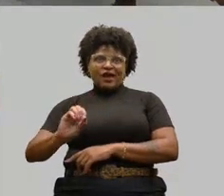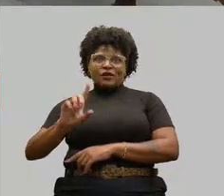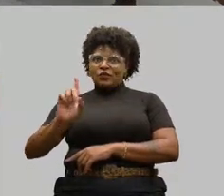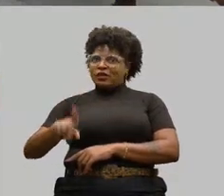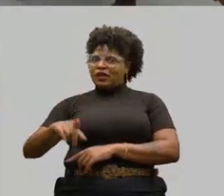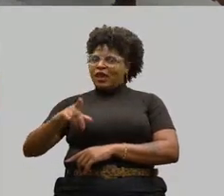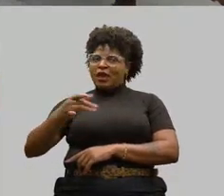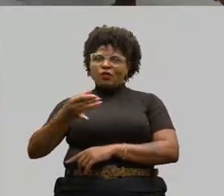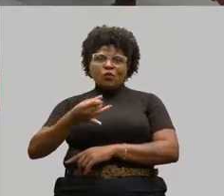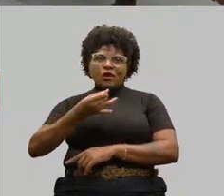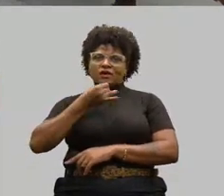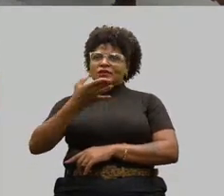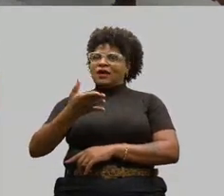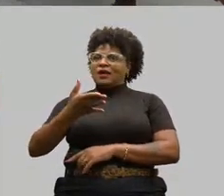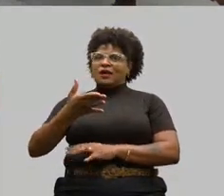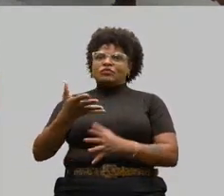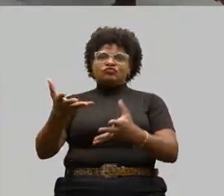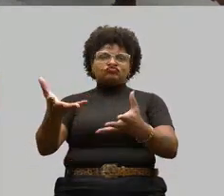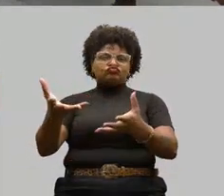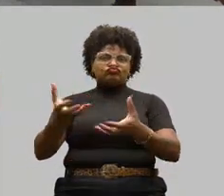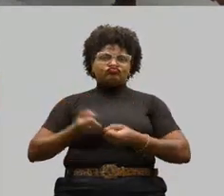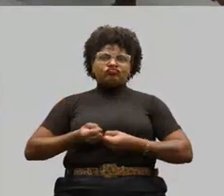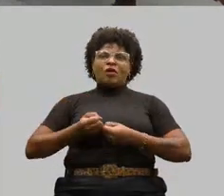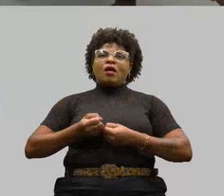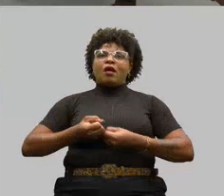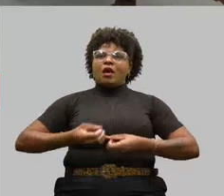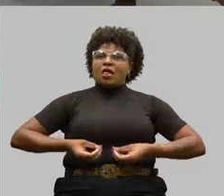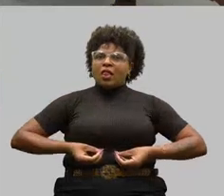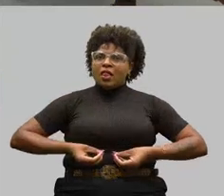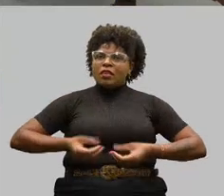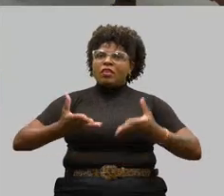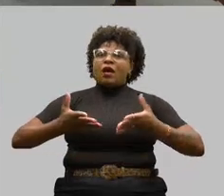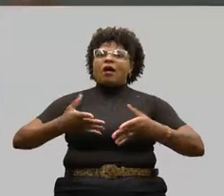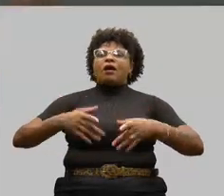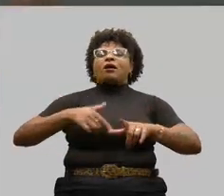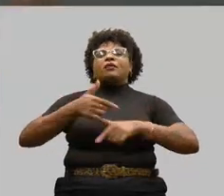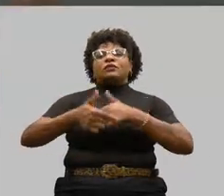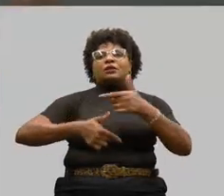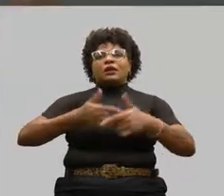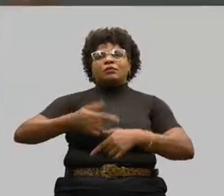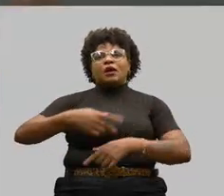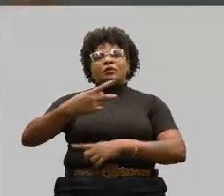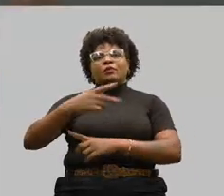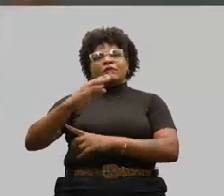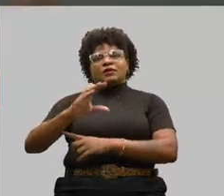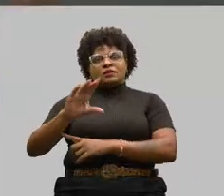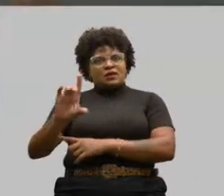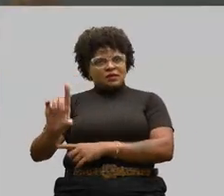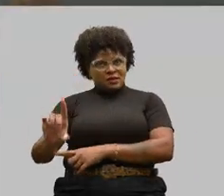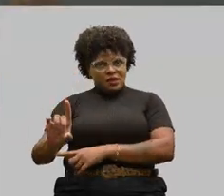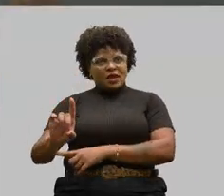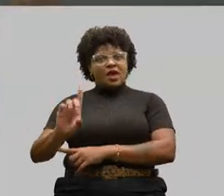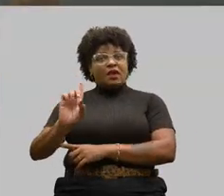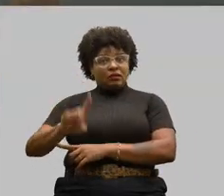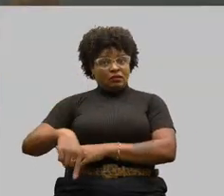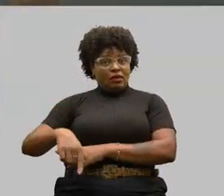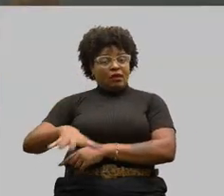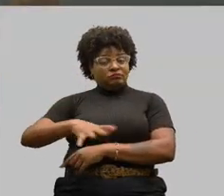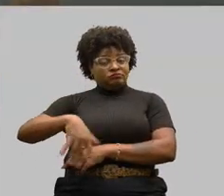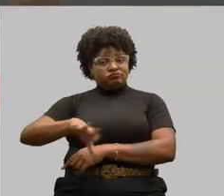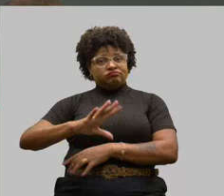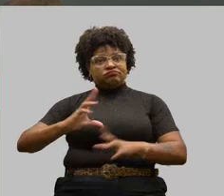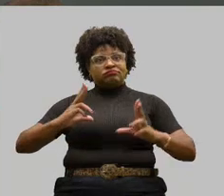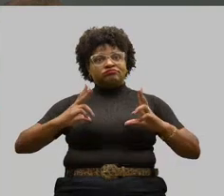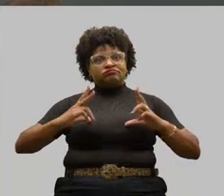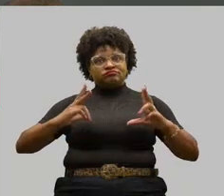abertura de oportunidade de emprego para pessoa com deficiência na iniciativa privada registrar a